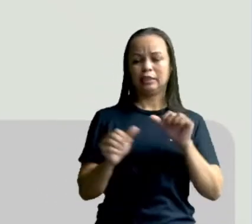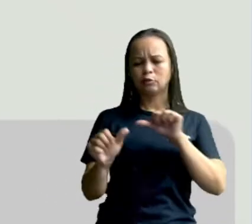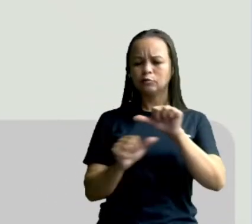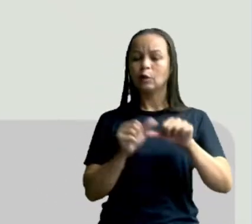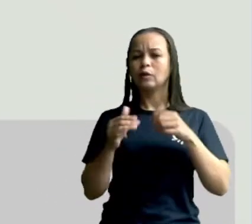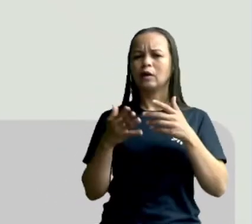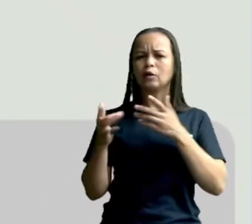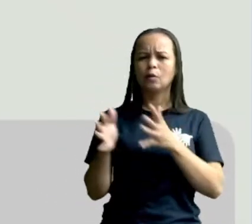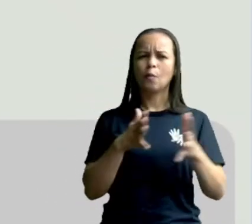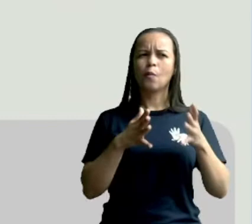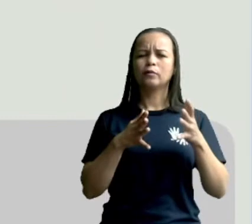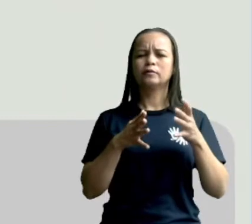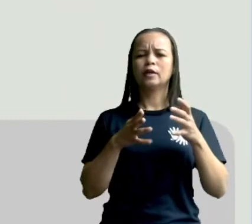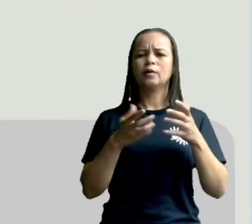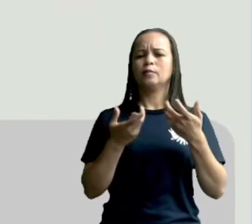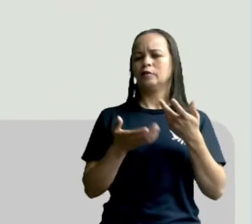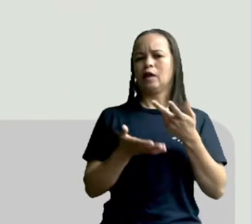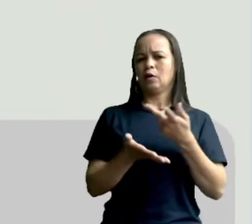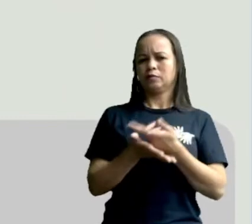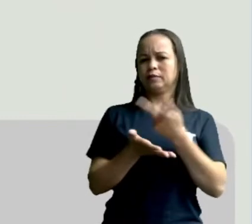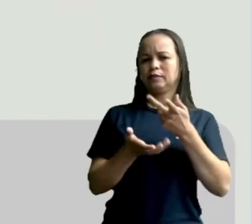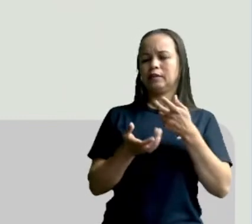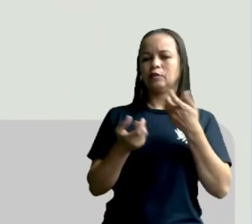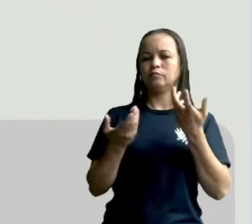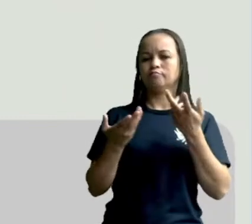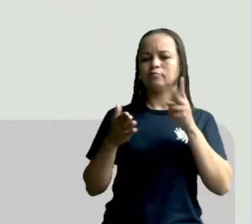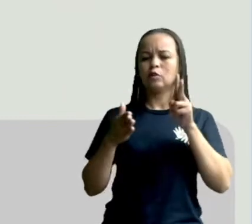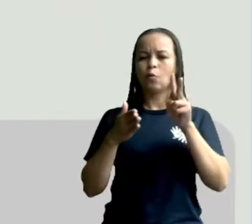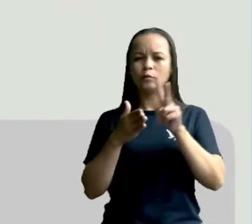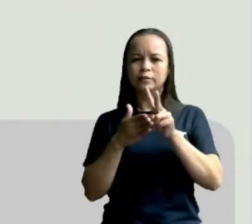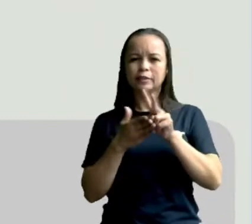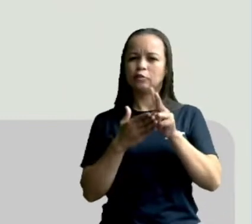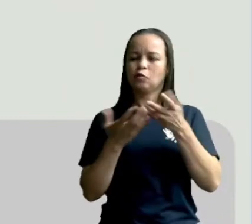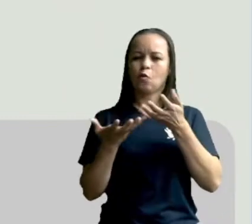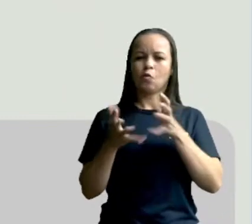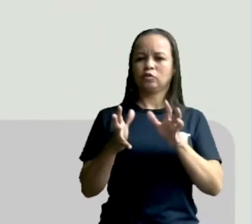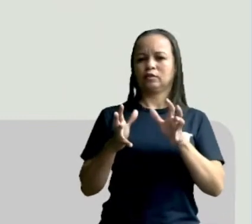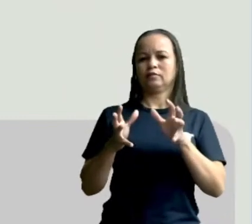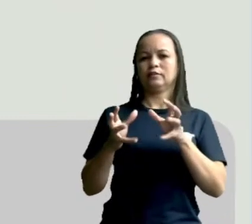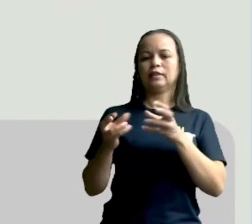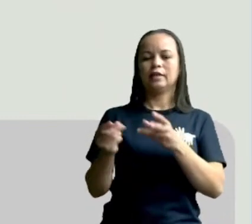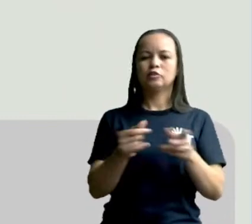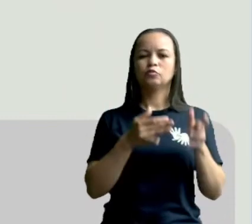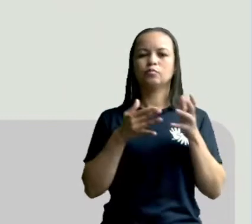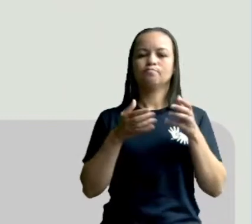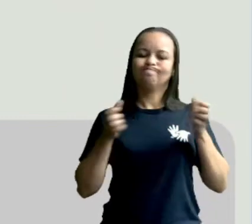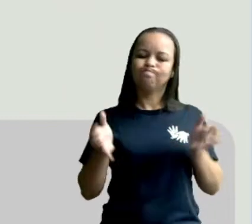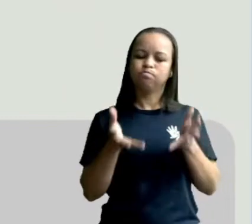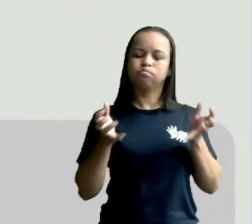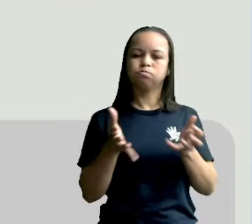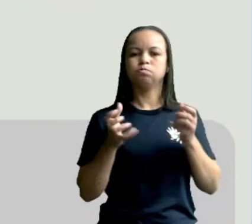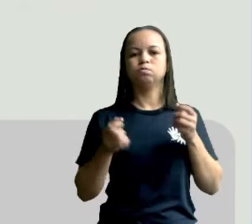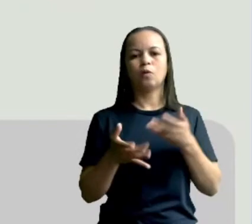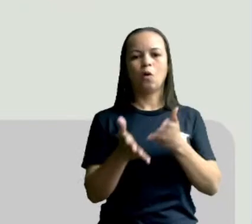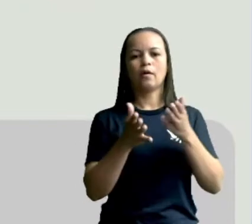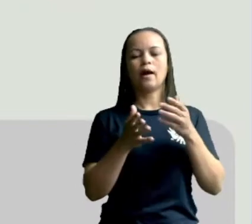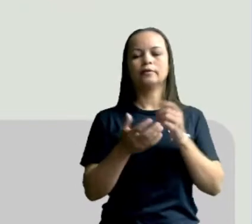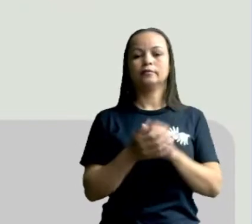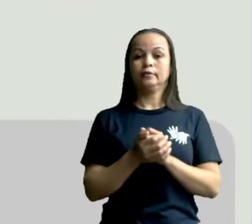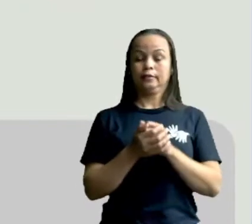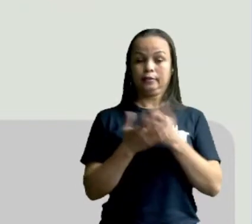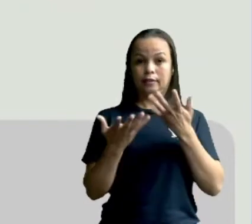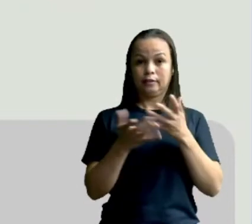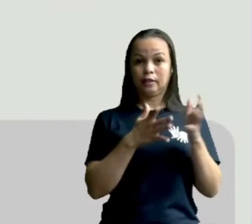dar certo por muito tempo, porque os índios, eles não gostavam de ser explorados, certo? Os índios têm uma cultura